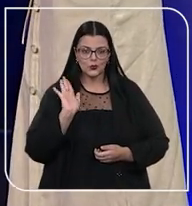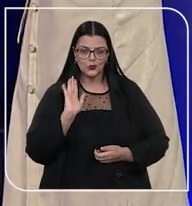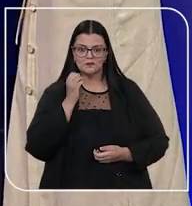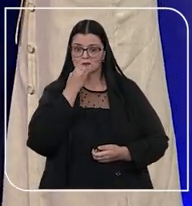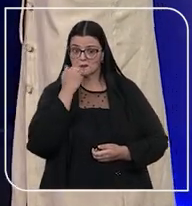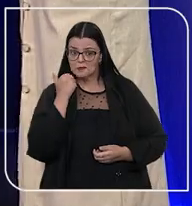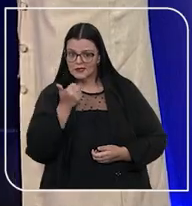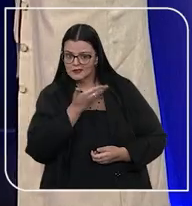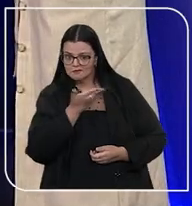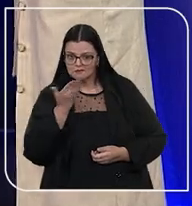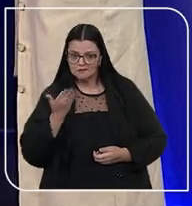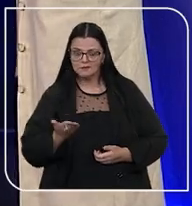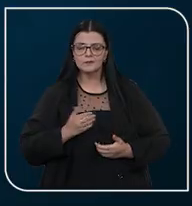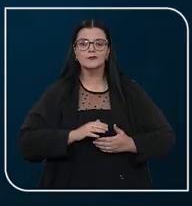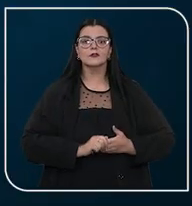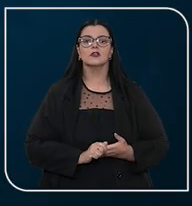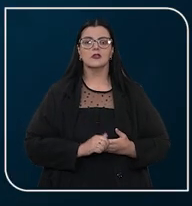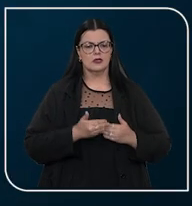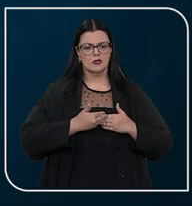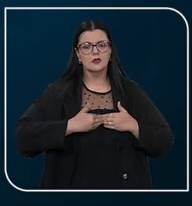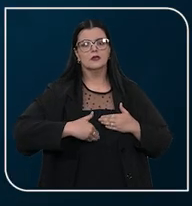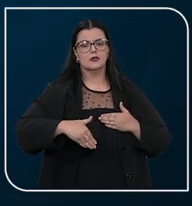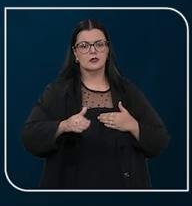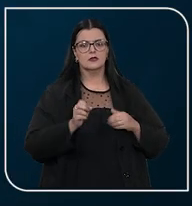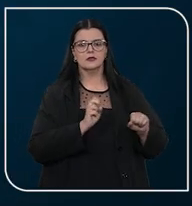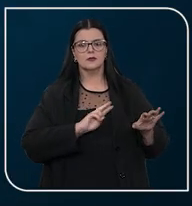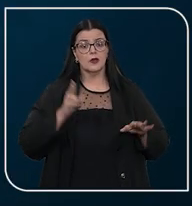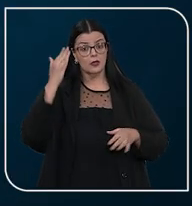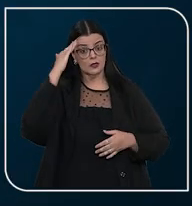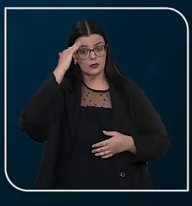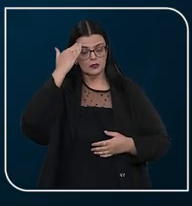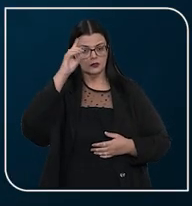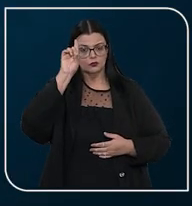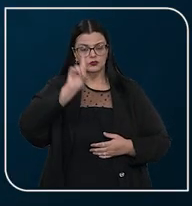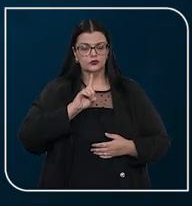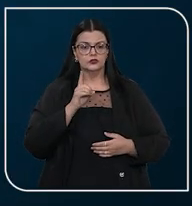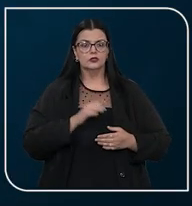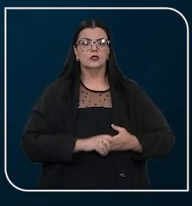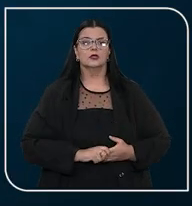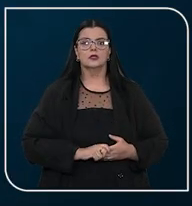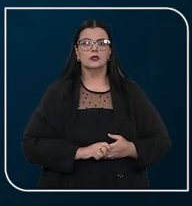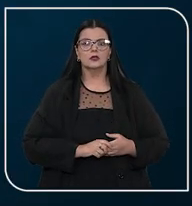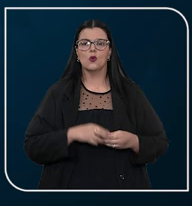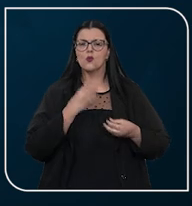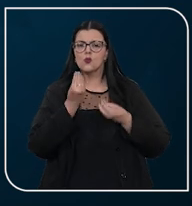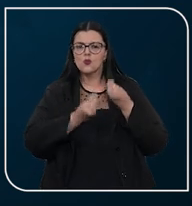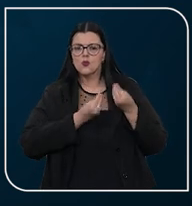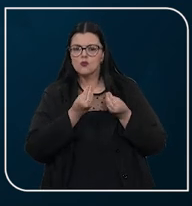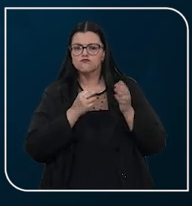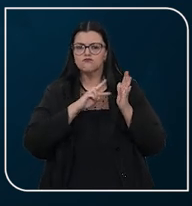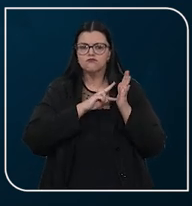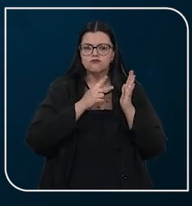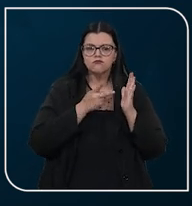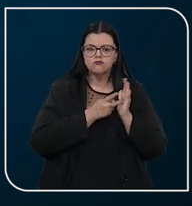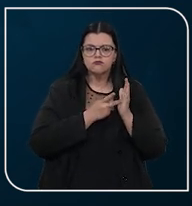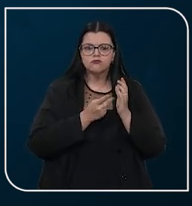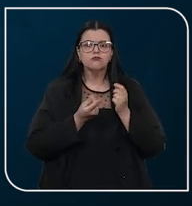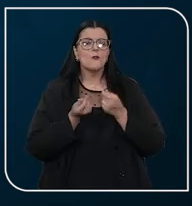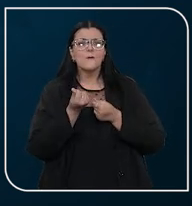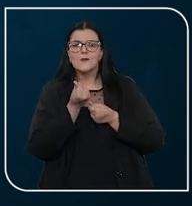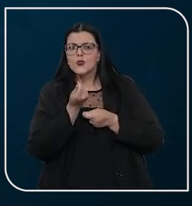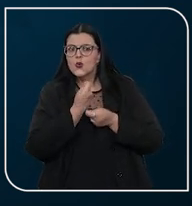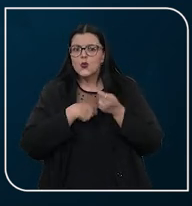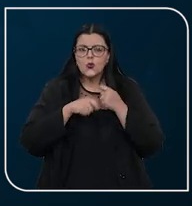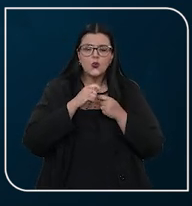Olá, e aí, tudo bem com você? Nesta semana, você vai entender direito sobre o princípio da insignificância ou